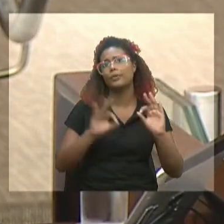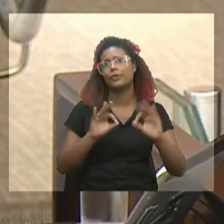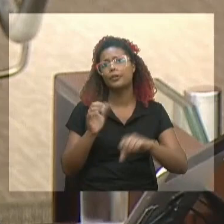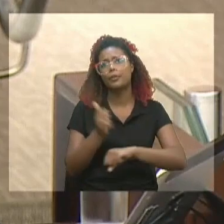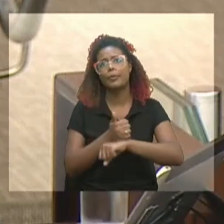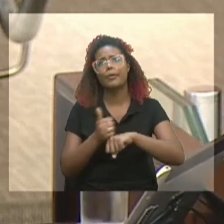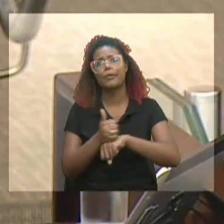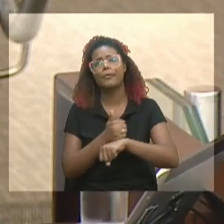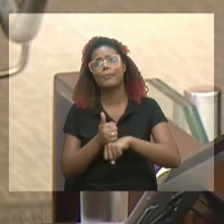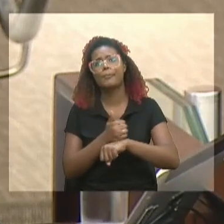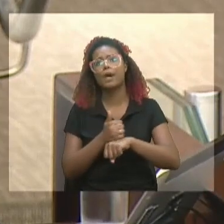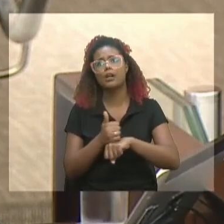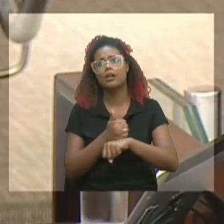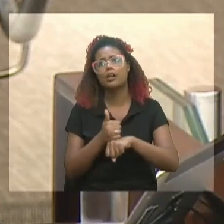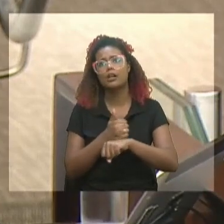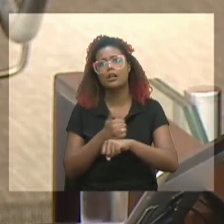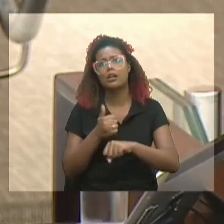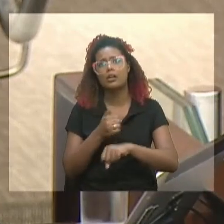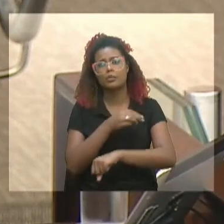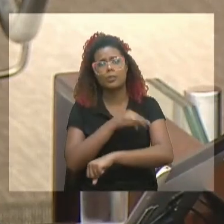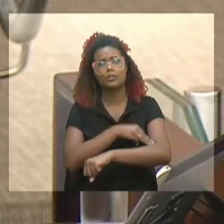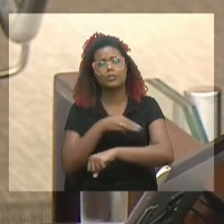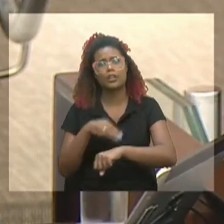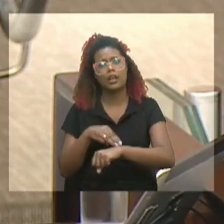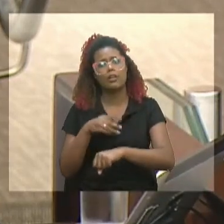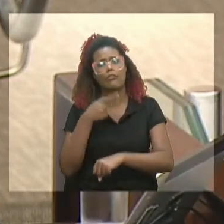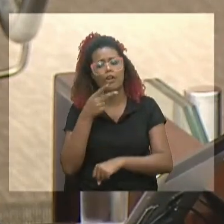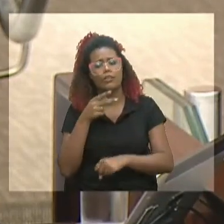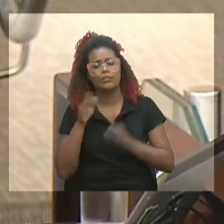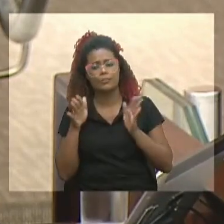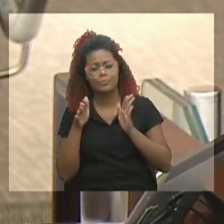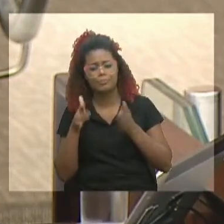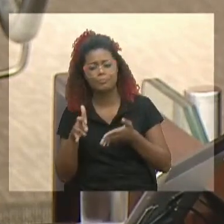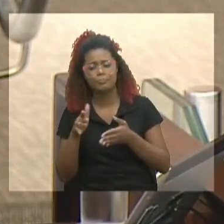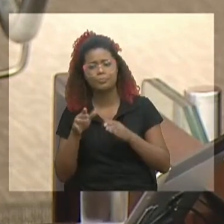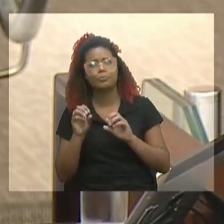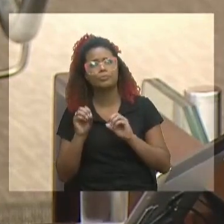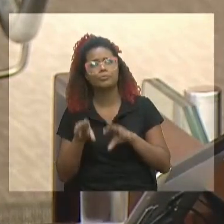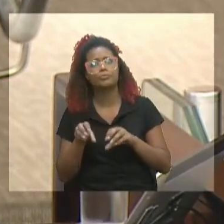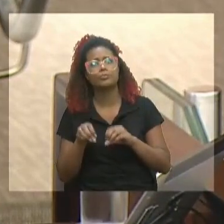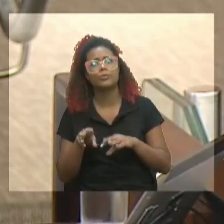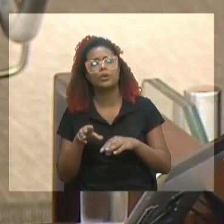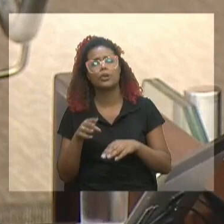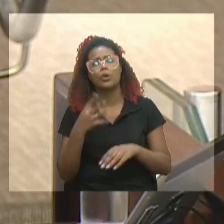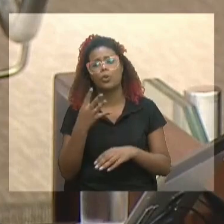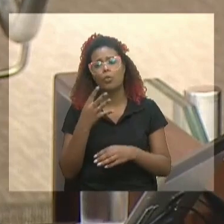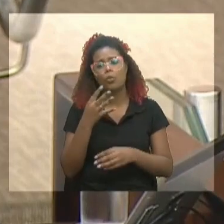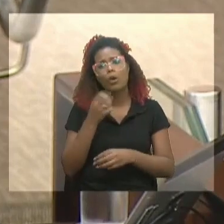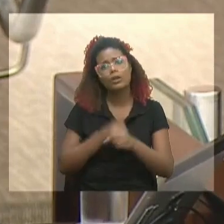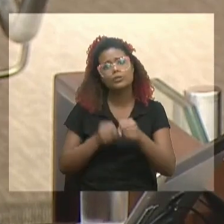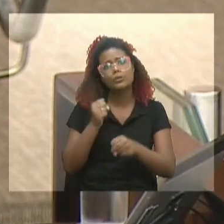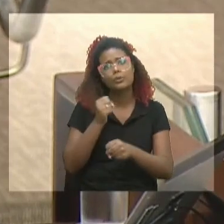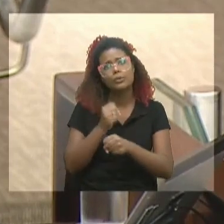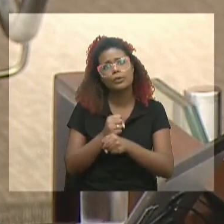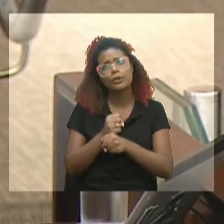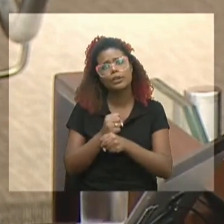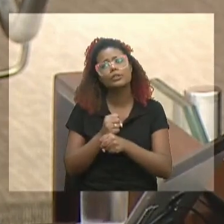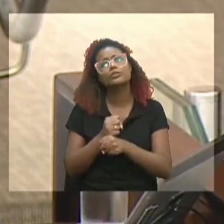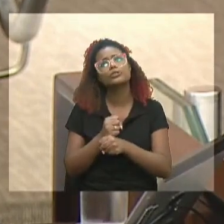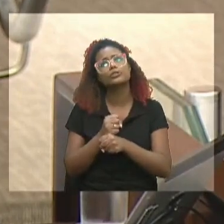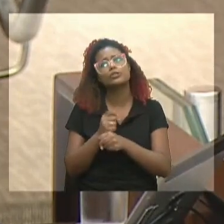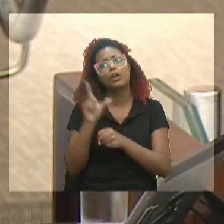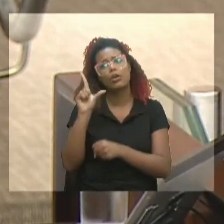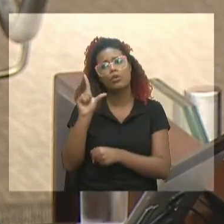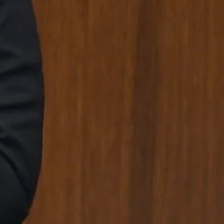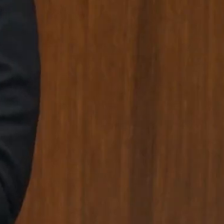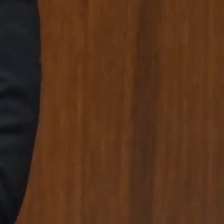o governo que diz que vai priorizar a educação nos seus primeiros quatro anos reduziu os recursos investidos